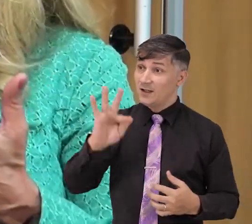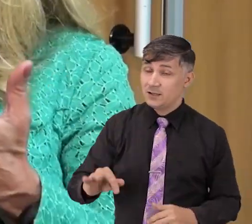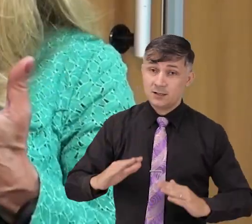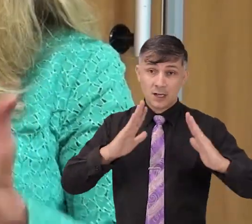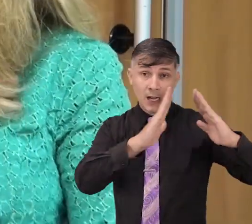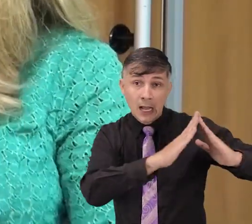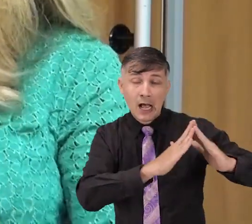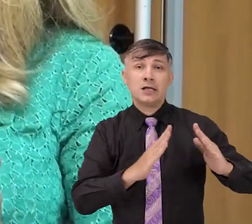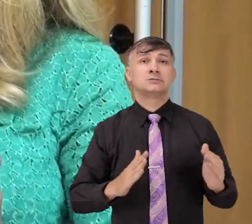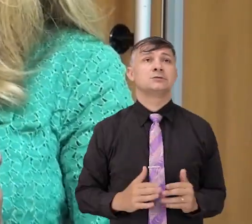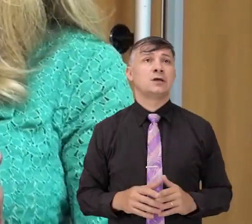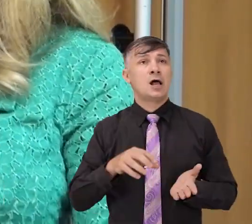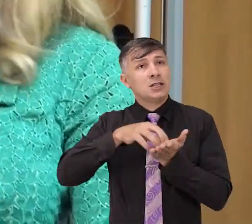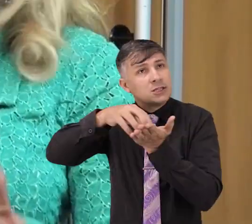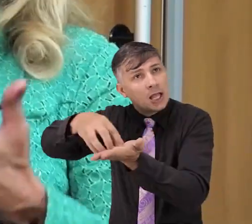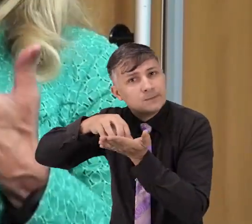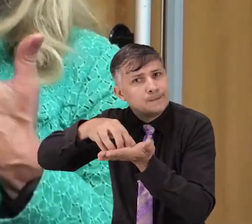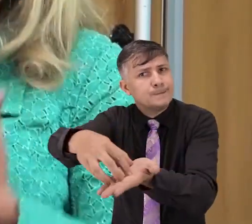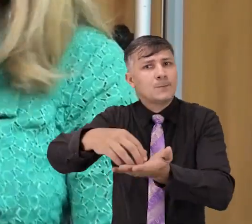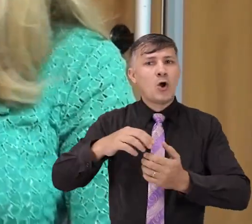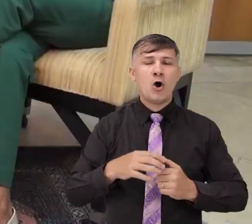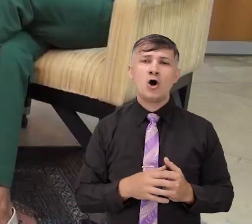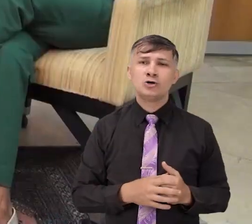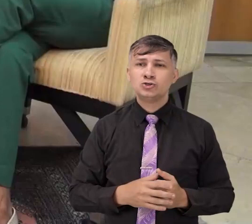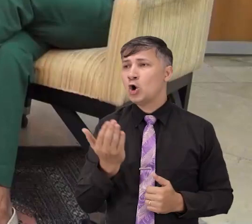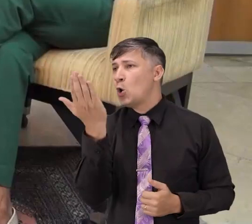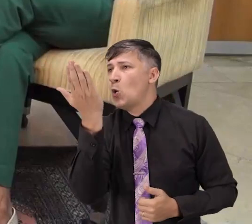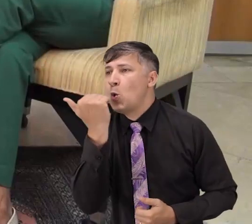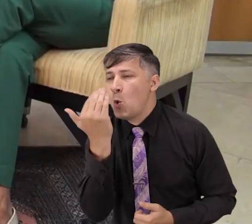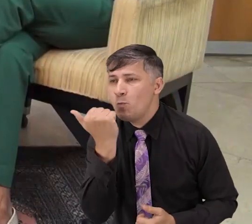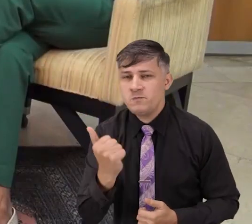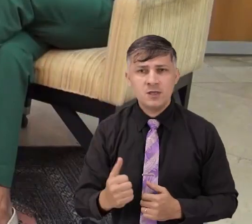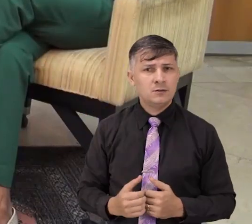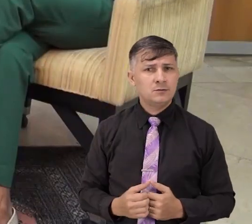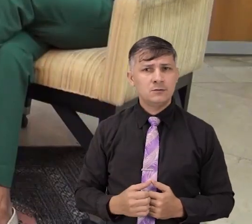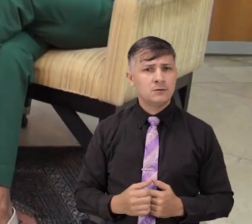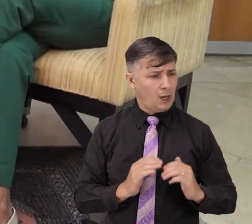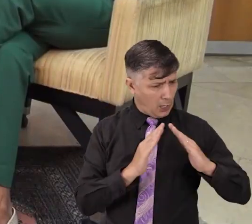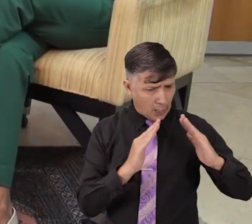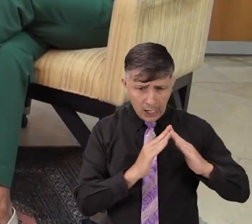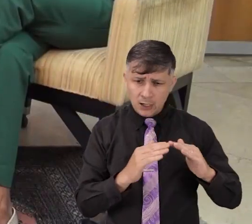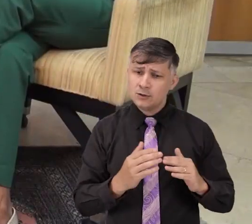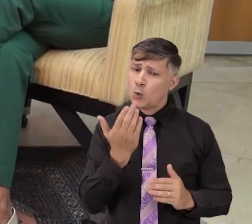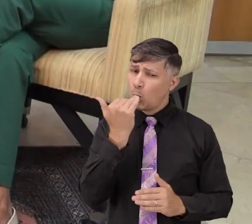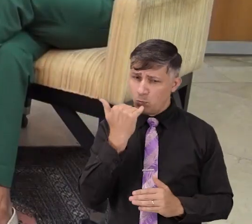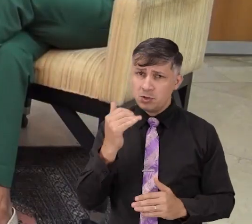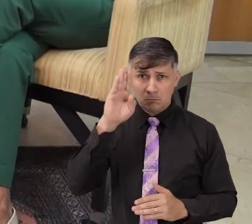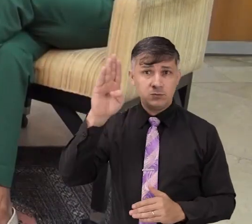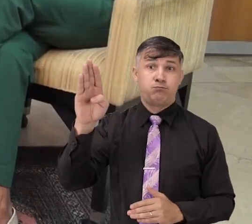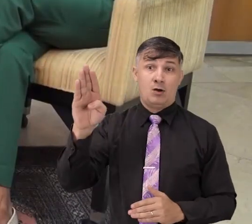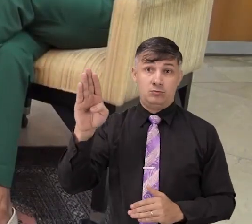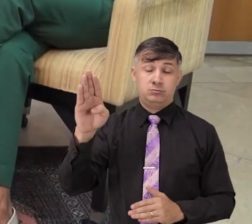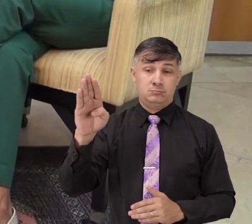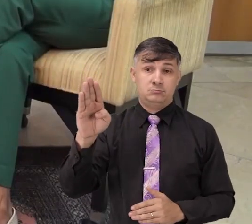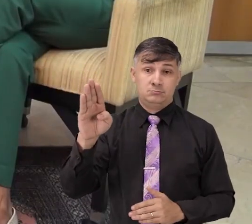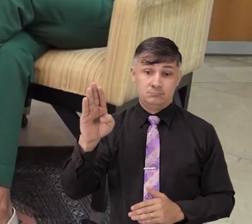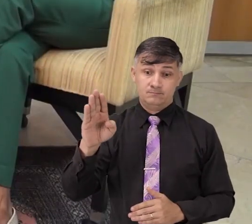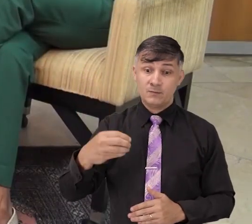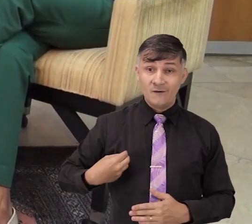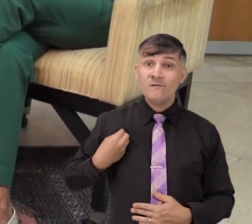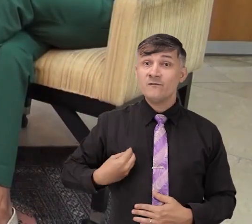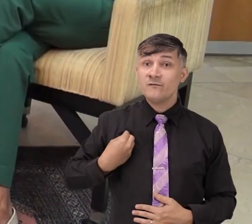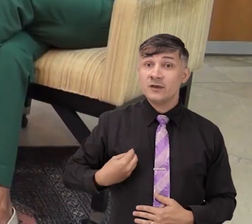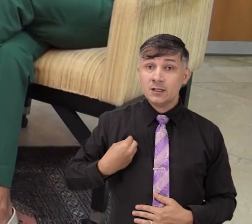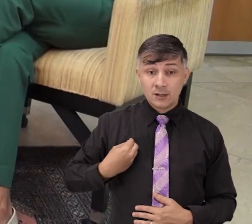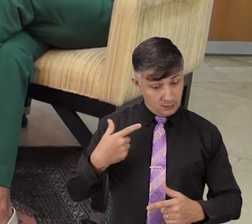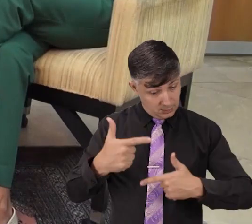habitação, transporte, comida em casa, comida principalmente, entendeu? Vida e